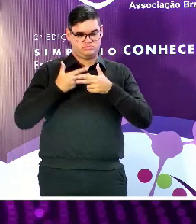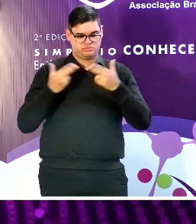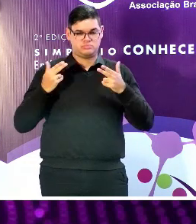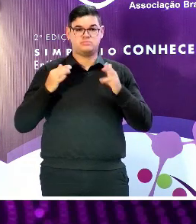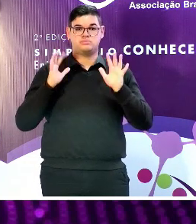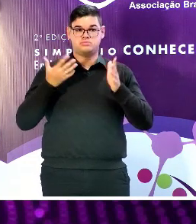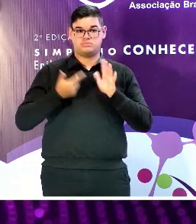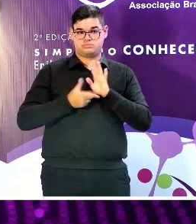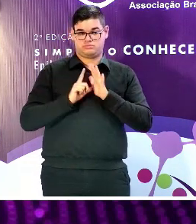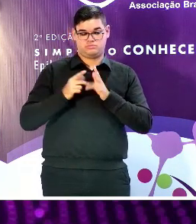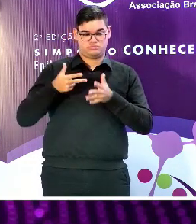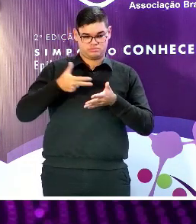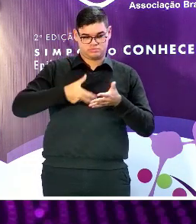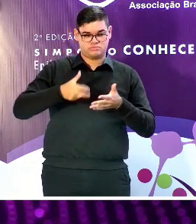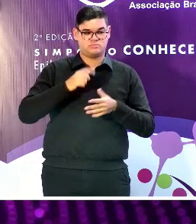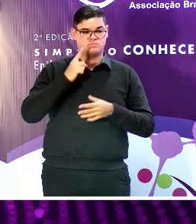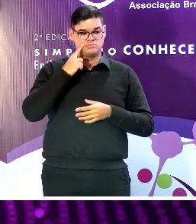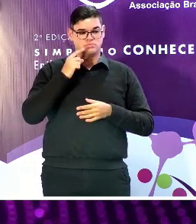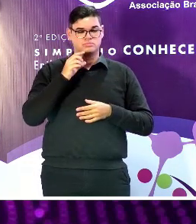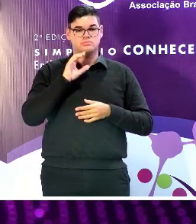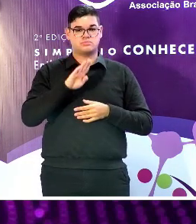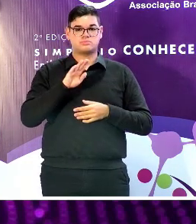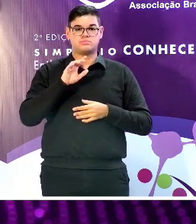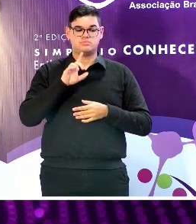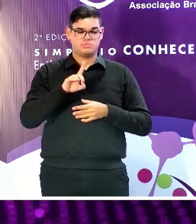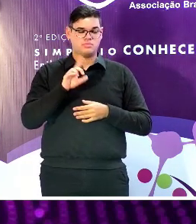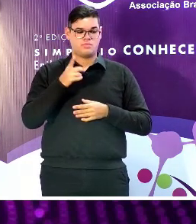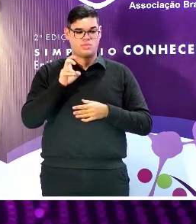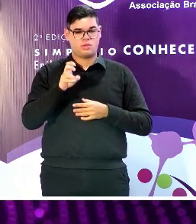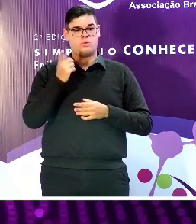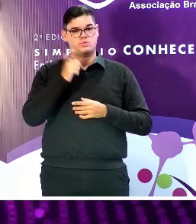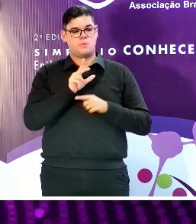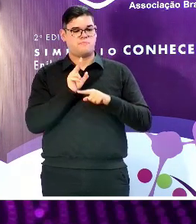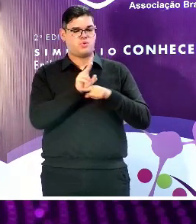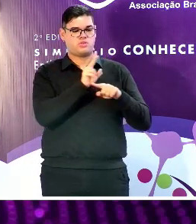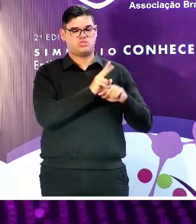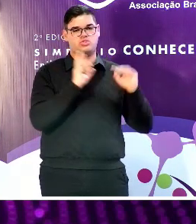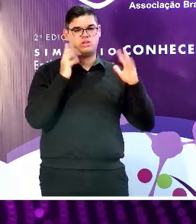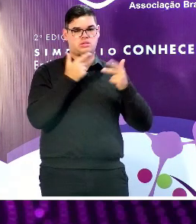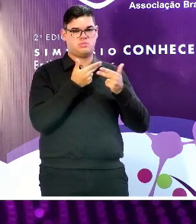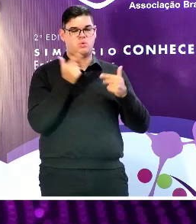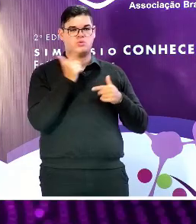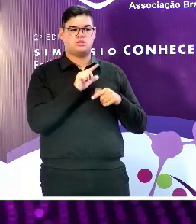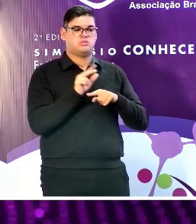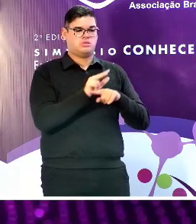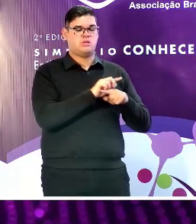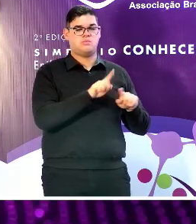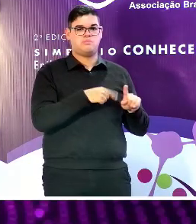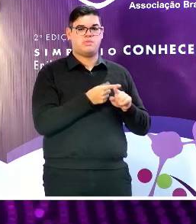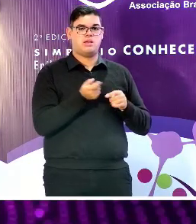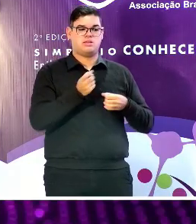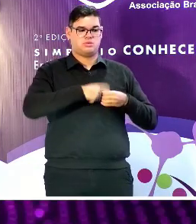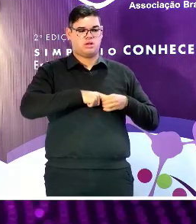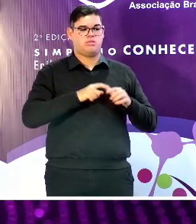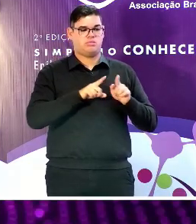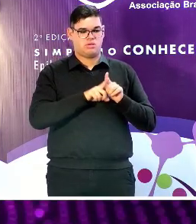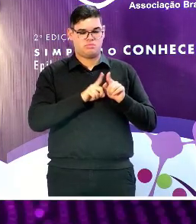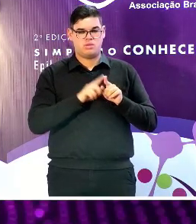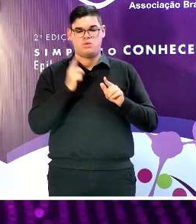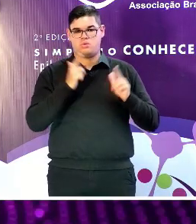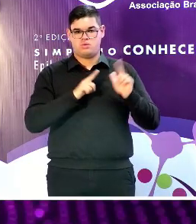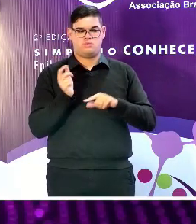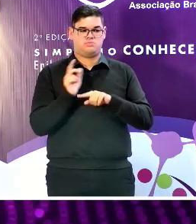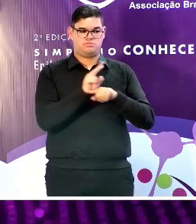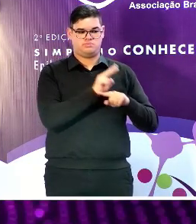isquemiados, o BD15 conseguiu proteger, né, desses efeitos, assim como restaurar a atividade da sódio